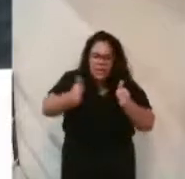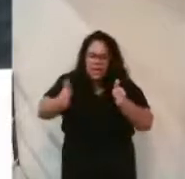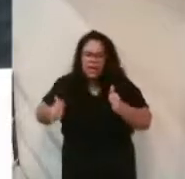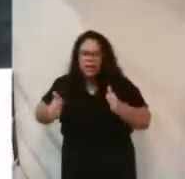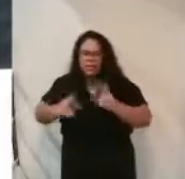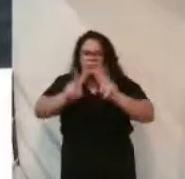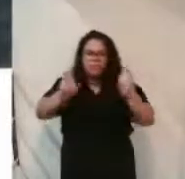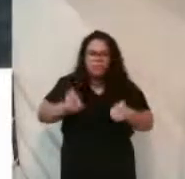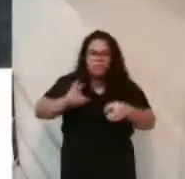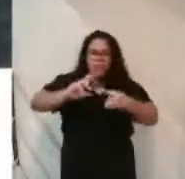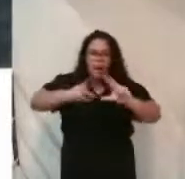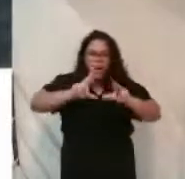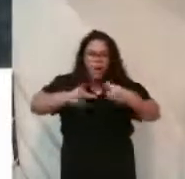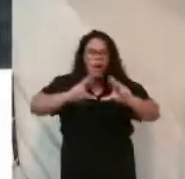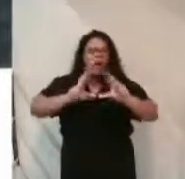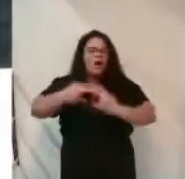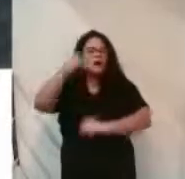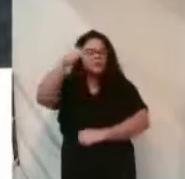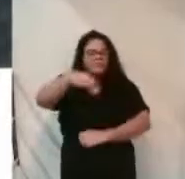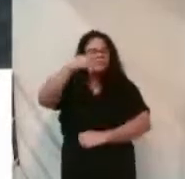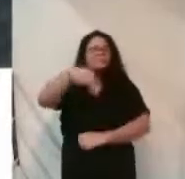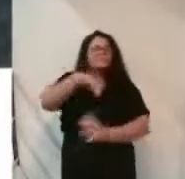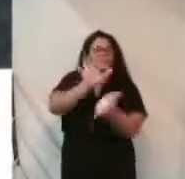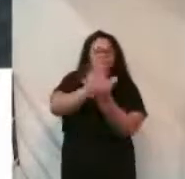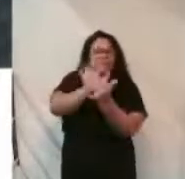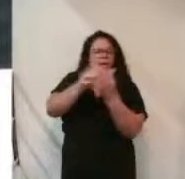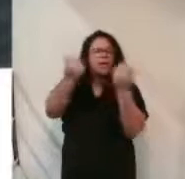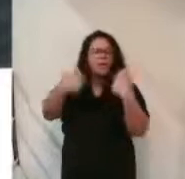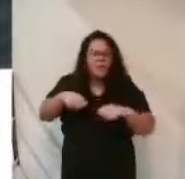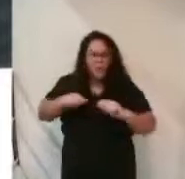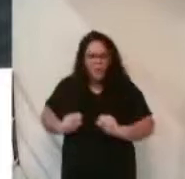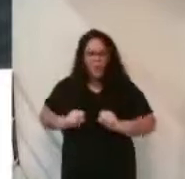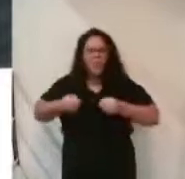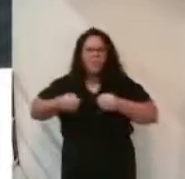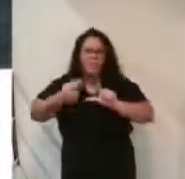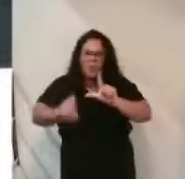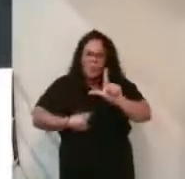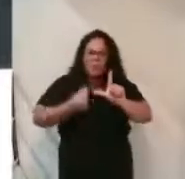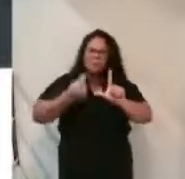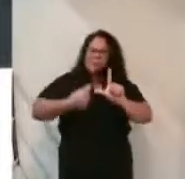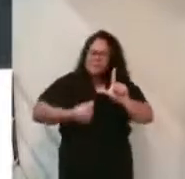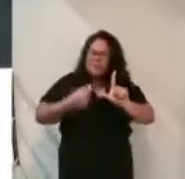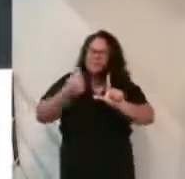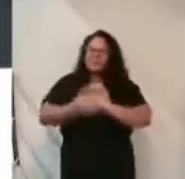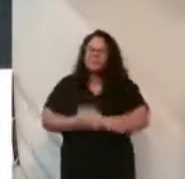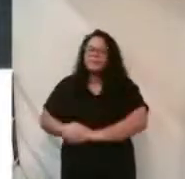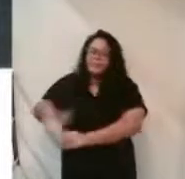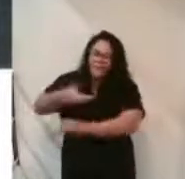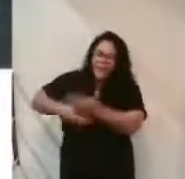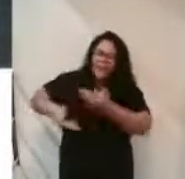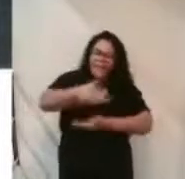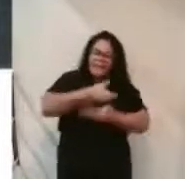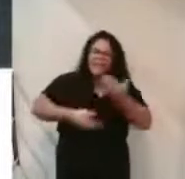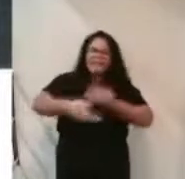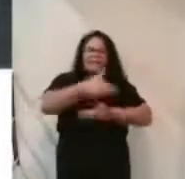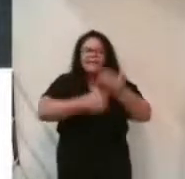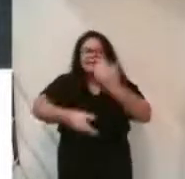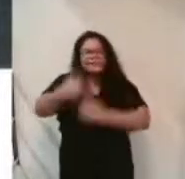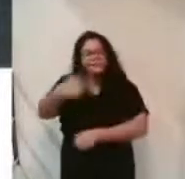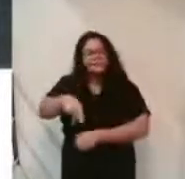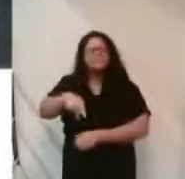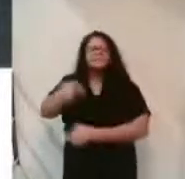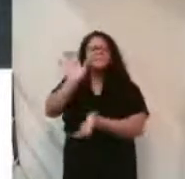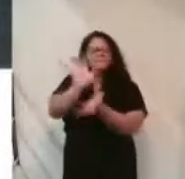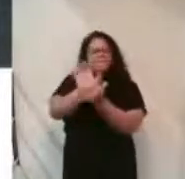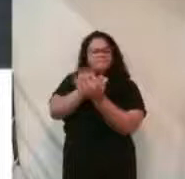um esforço de construção de uma economia circular e verde no Estado. Pernambuco, pelos dados do CINIR, que eu acho que são